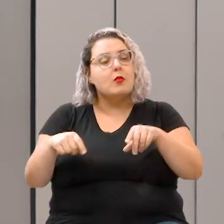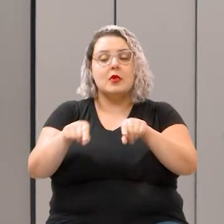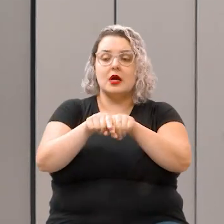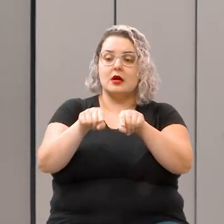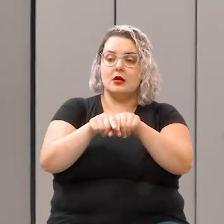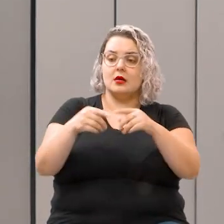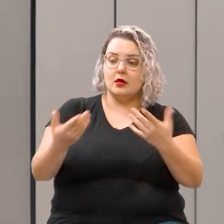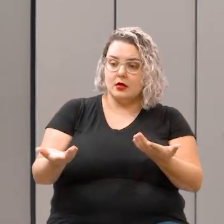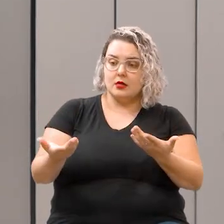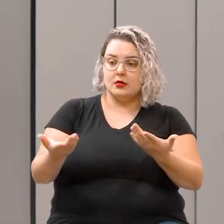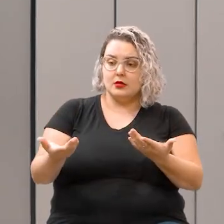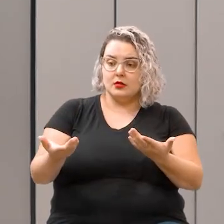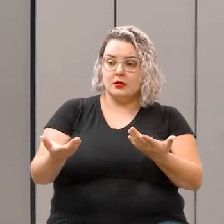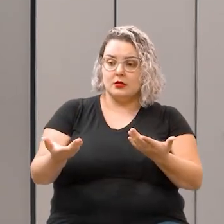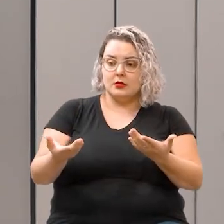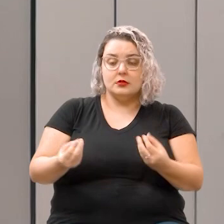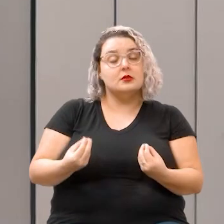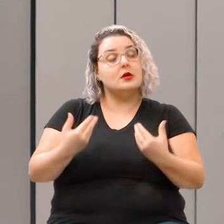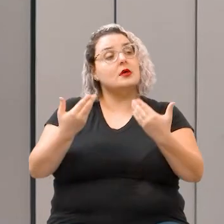ao mesmo tempo